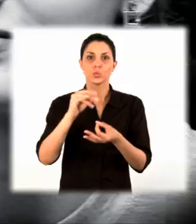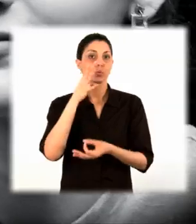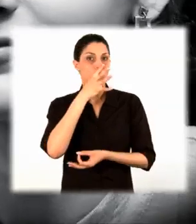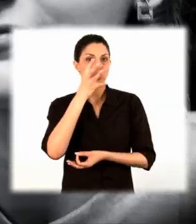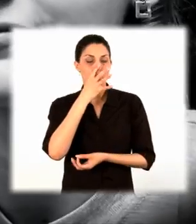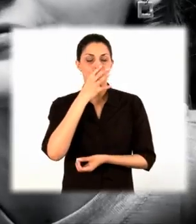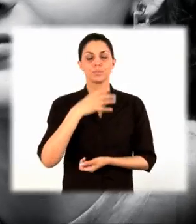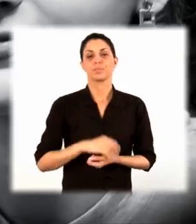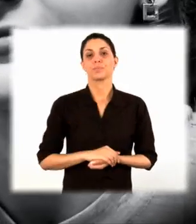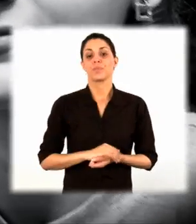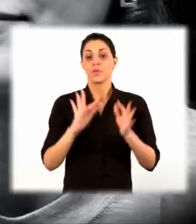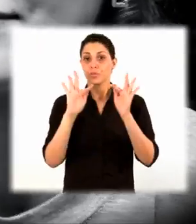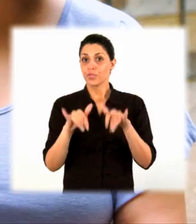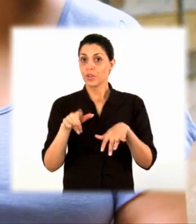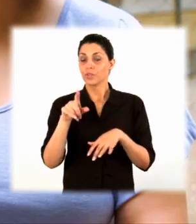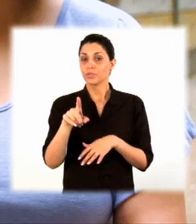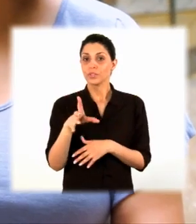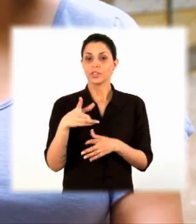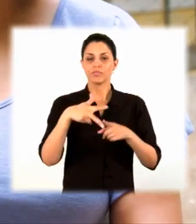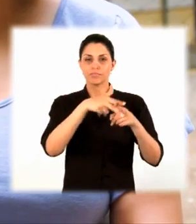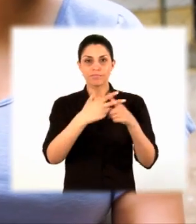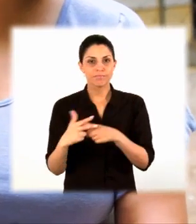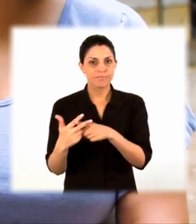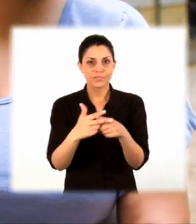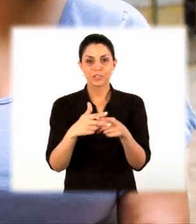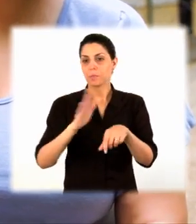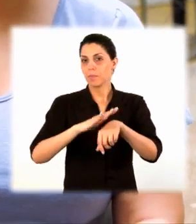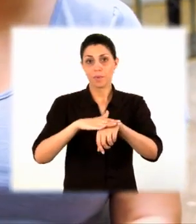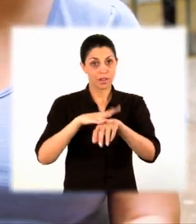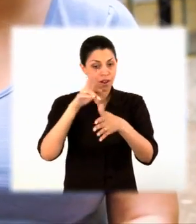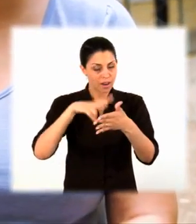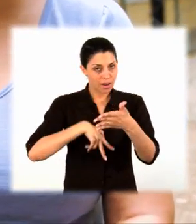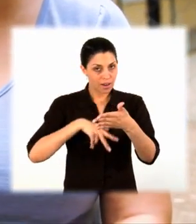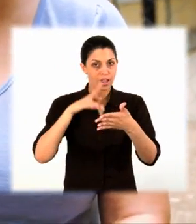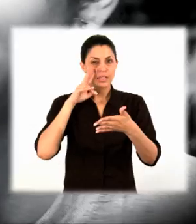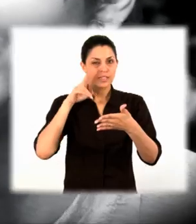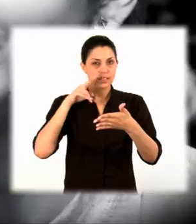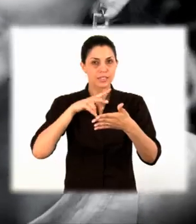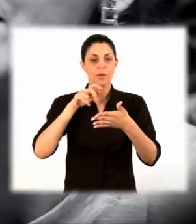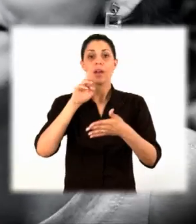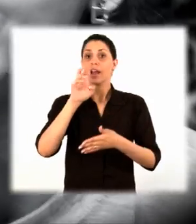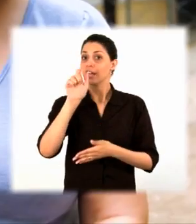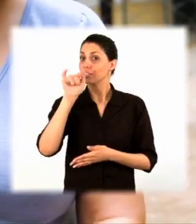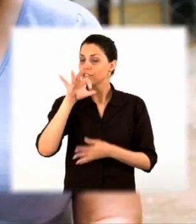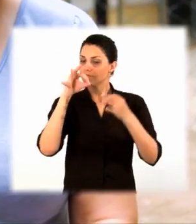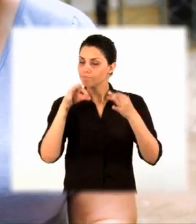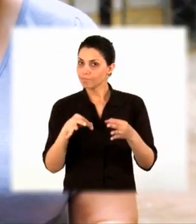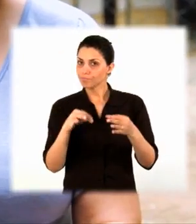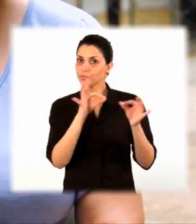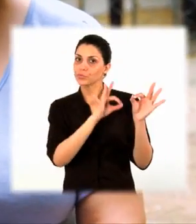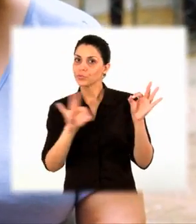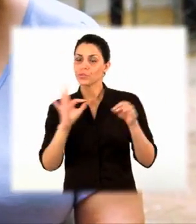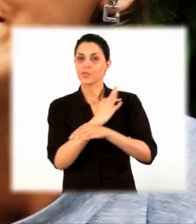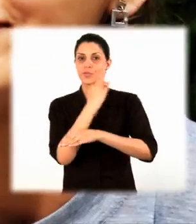sua opinião. Ao final, eu gostaria que você corrigisse você mesmo esse seu texto, prestando bastante atenção na regência, se está tudo ok, como é que ela